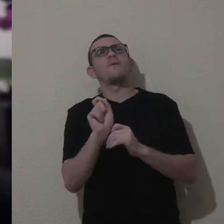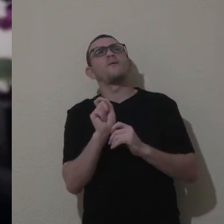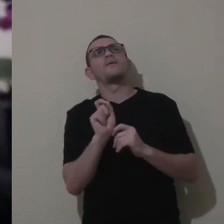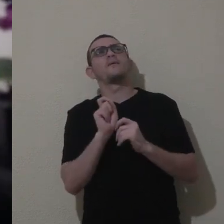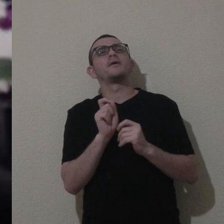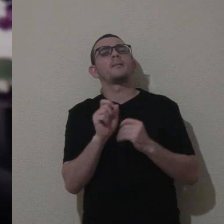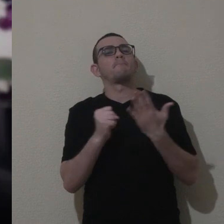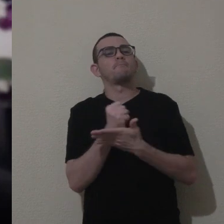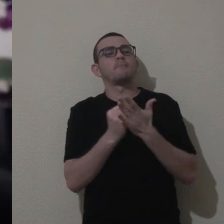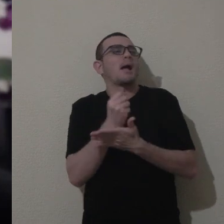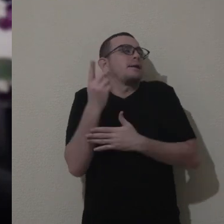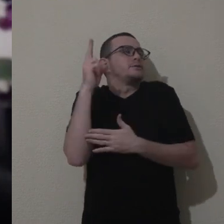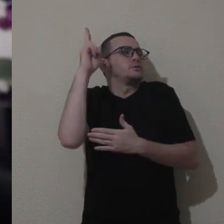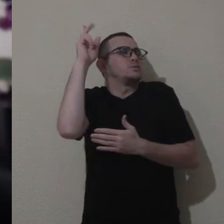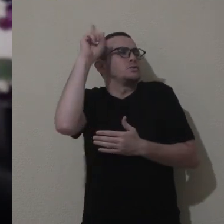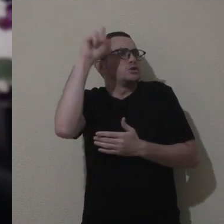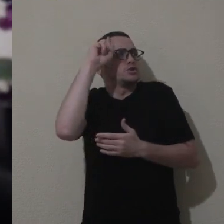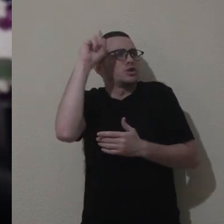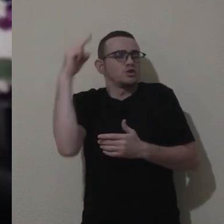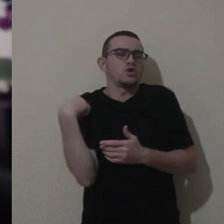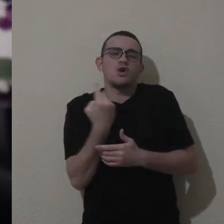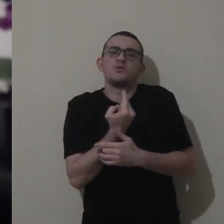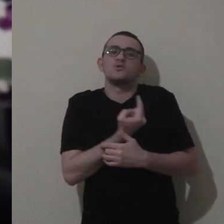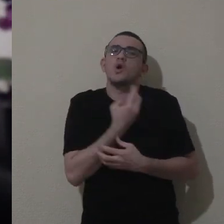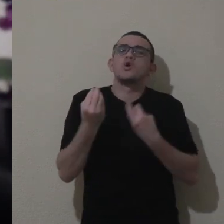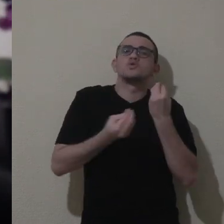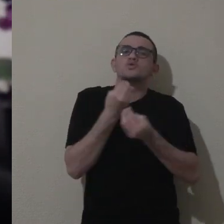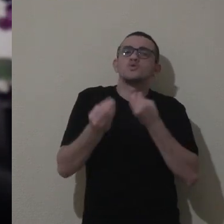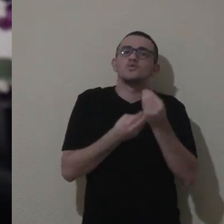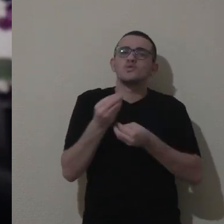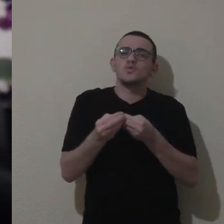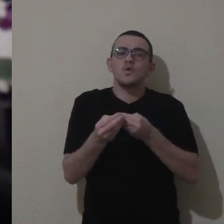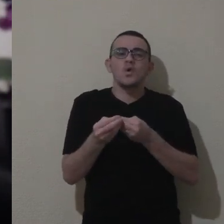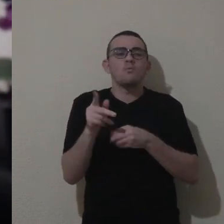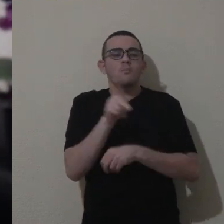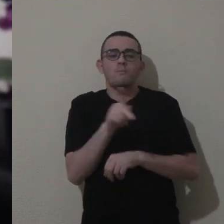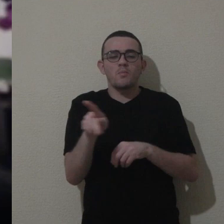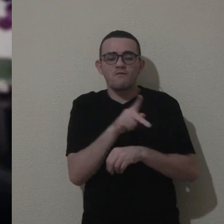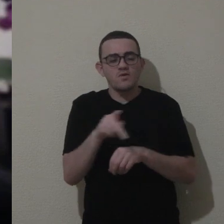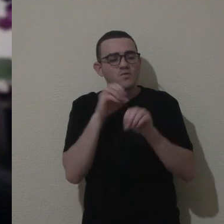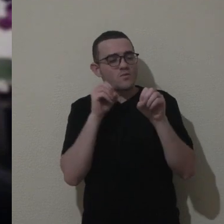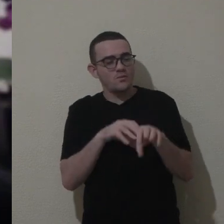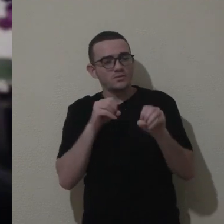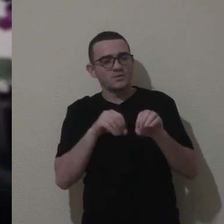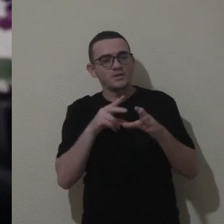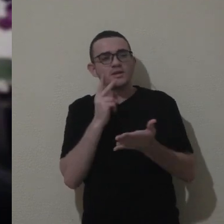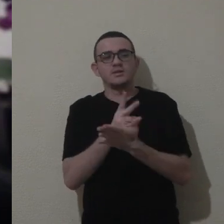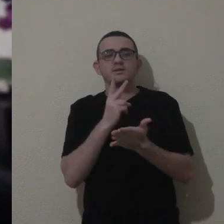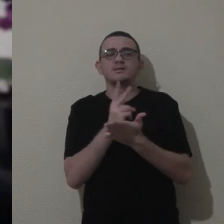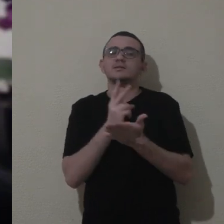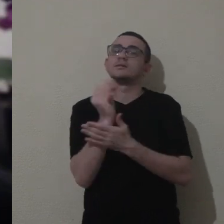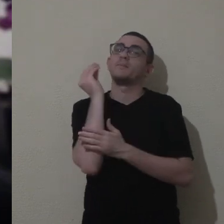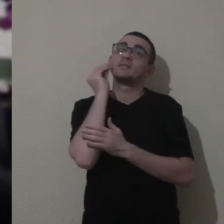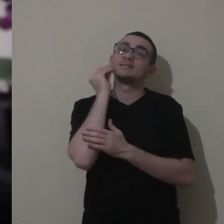é basicamente o dia a dia nosso enquanto educador, professor universitário. Nós estamos